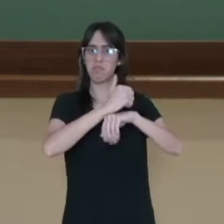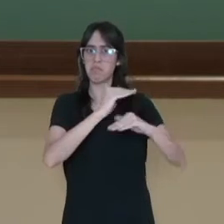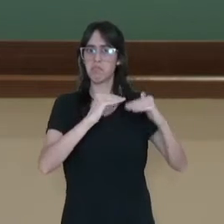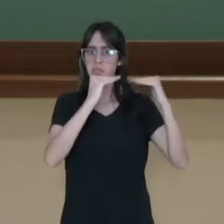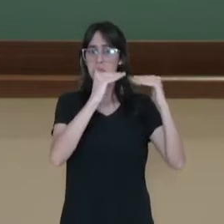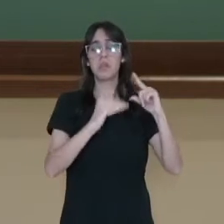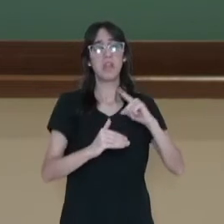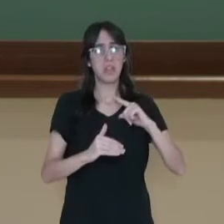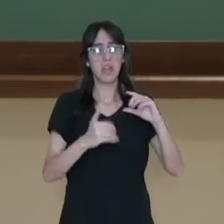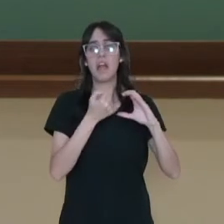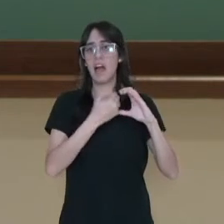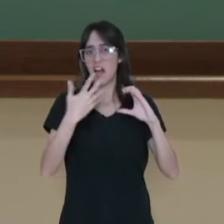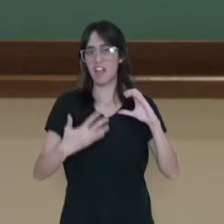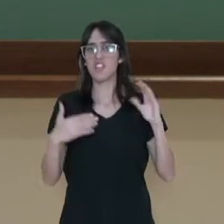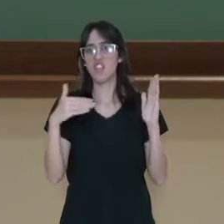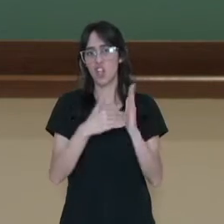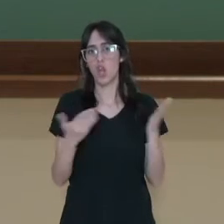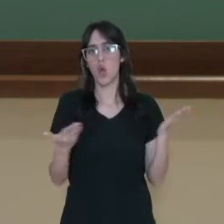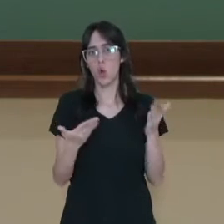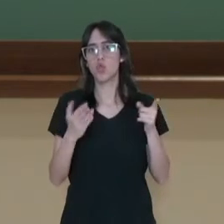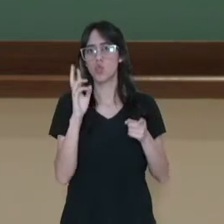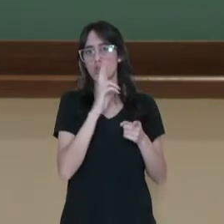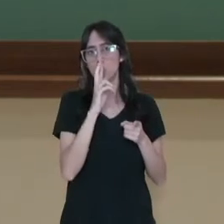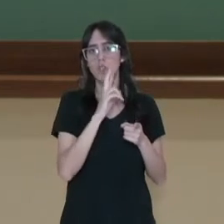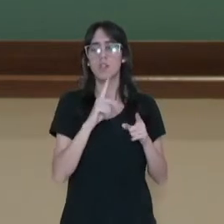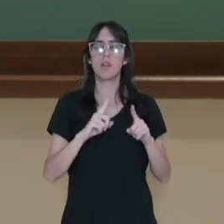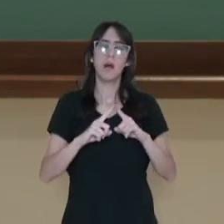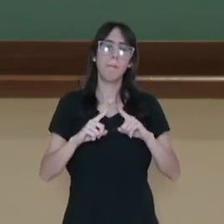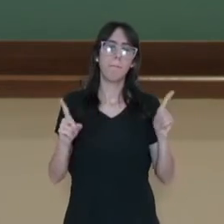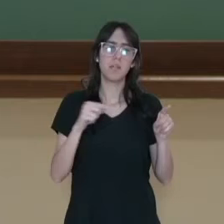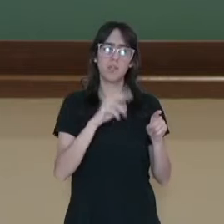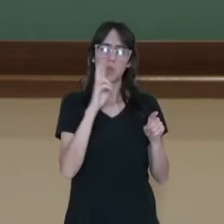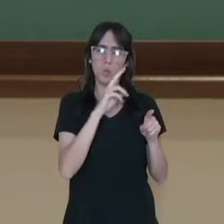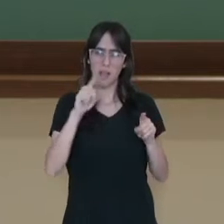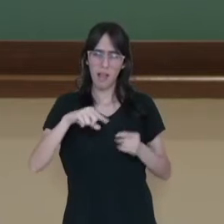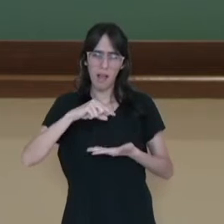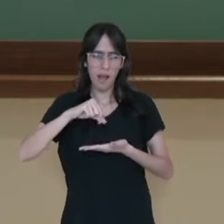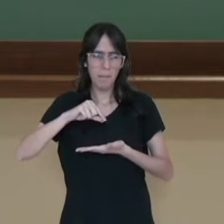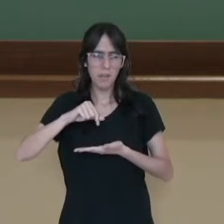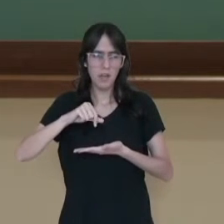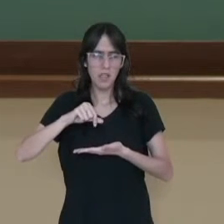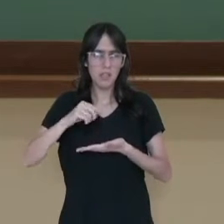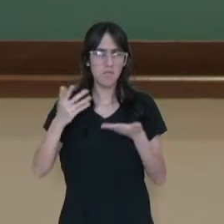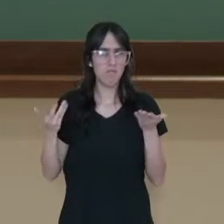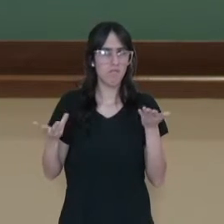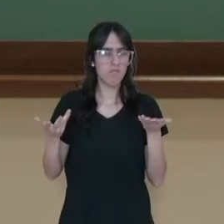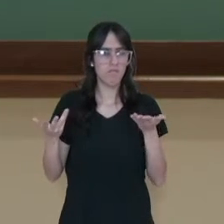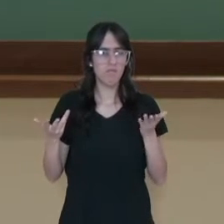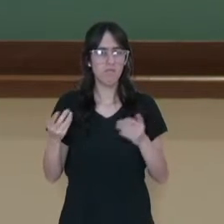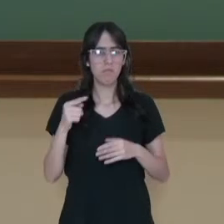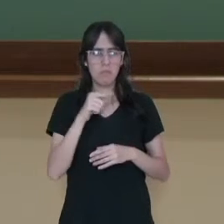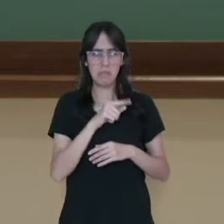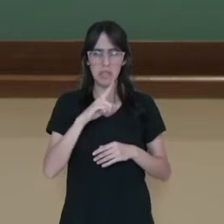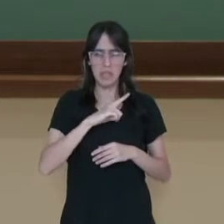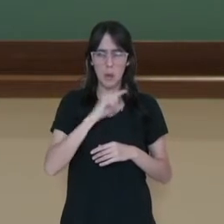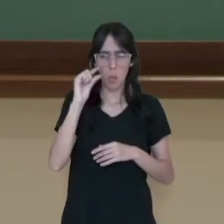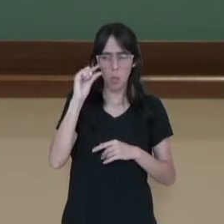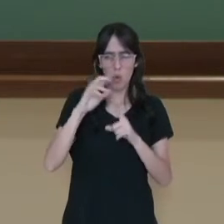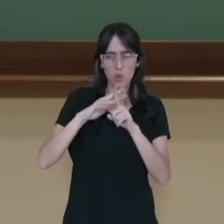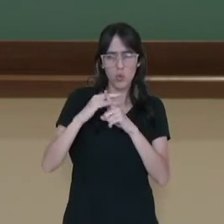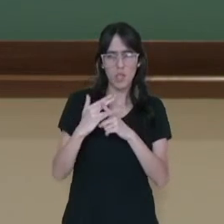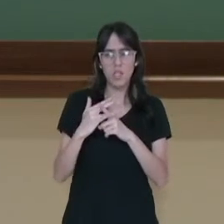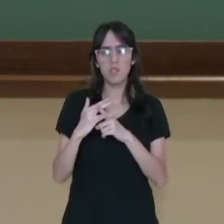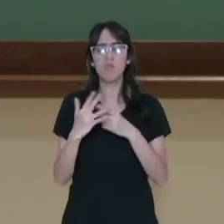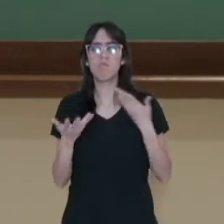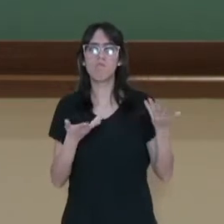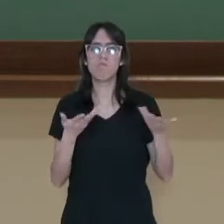como característica na Rússia. O grande debate é, a Rússia é um país capitalista? Guarda traços de socialismo ainda? Então,